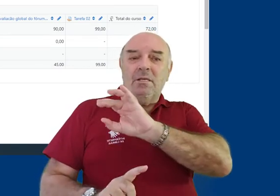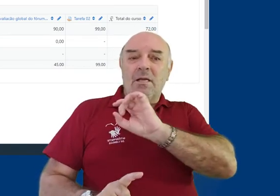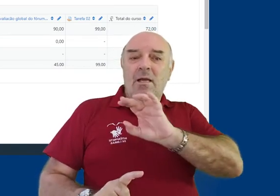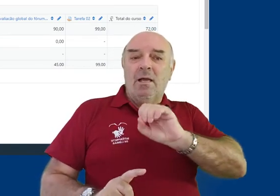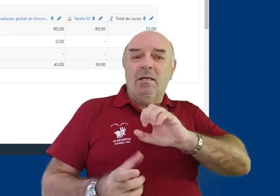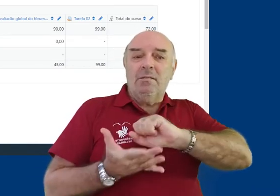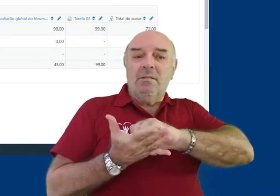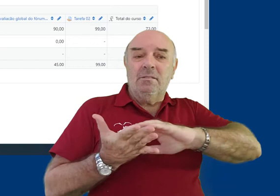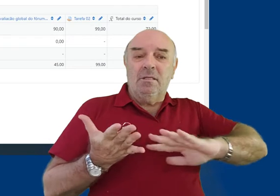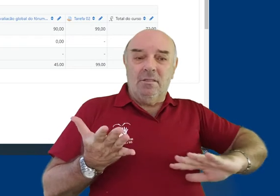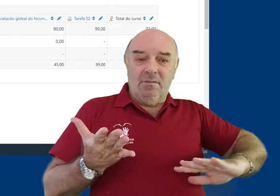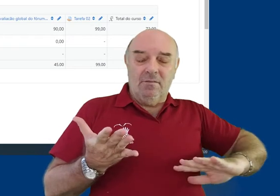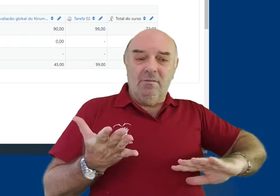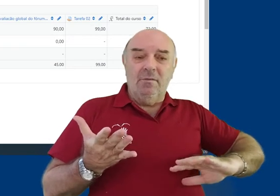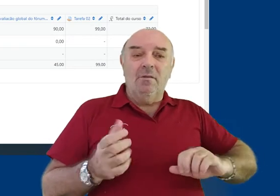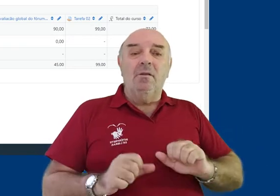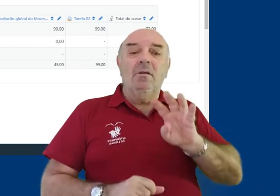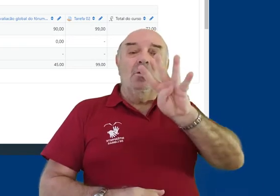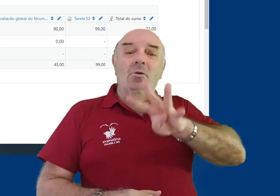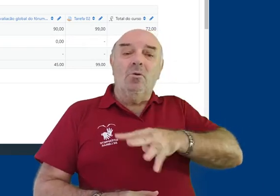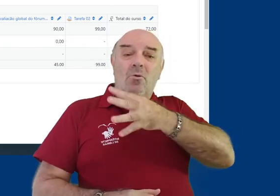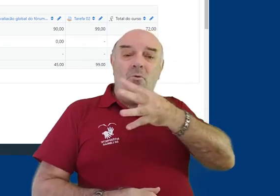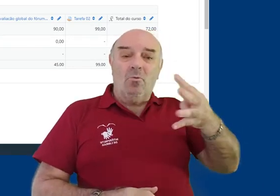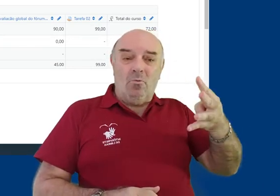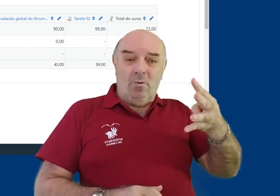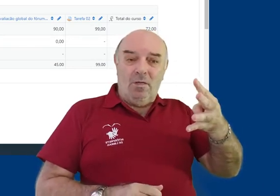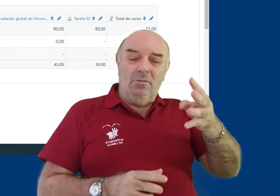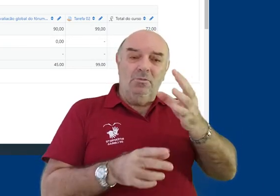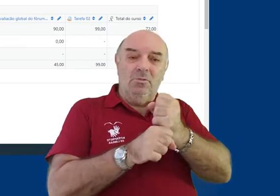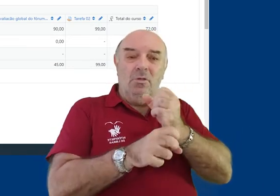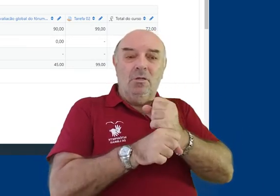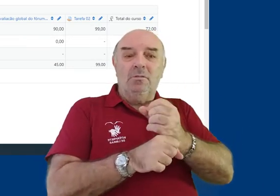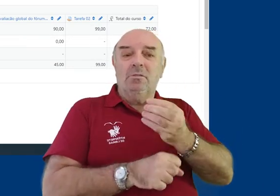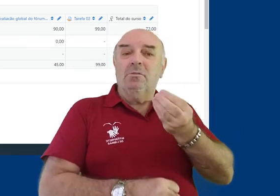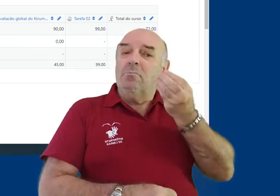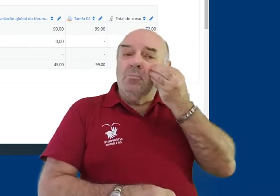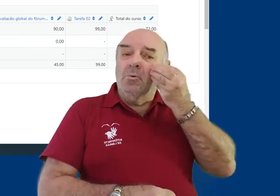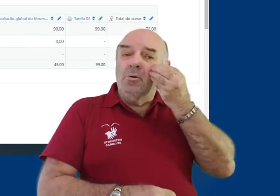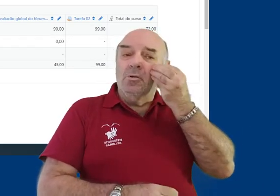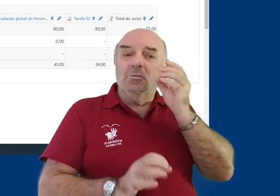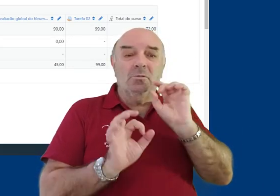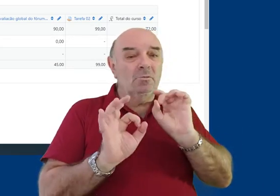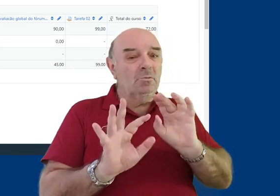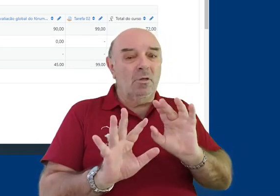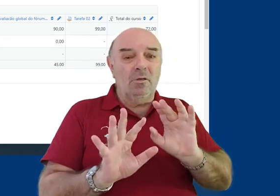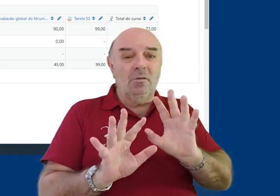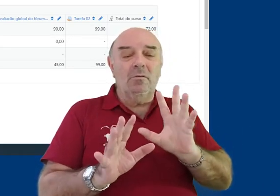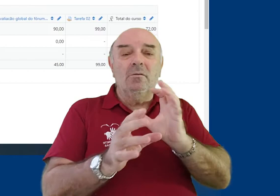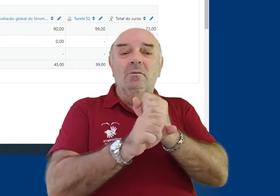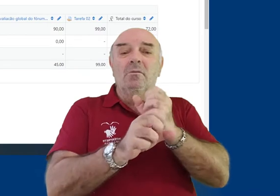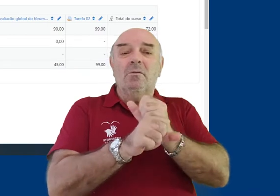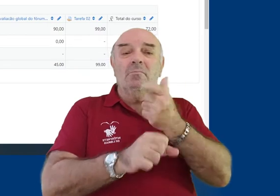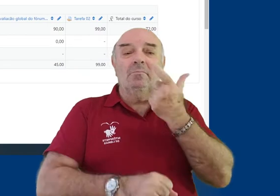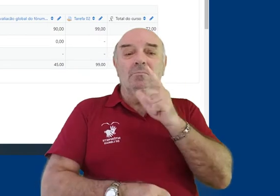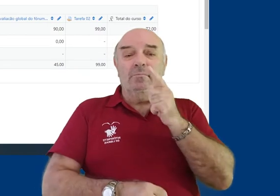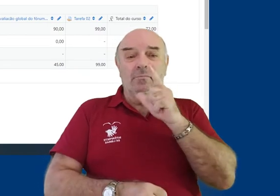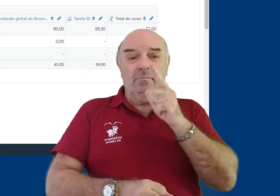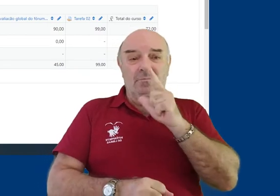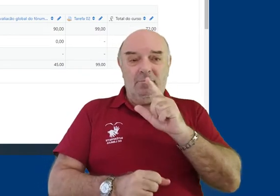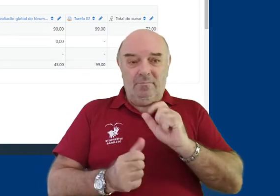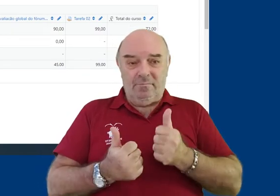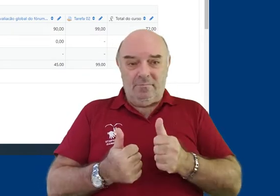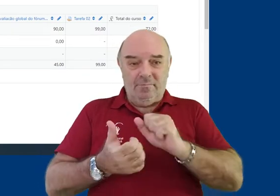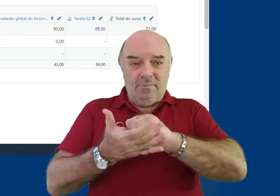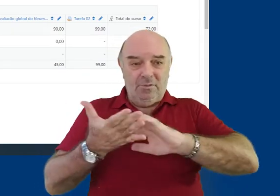e o quadro de notas apenas mostra as notas que foram obtidas nessas tarefas.